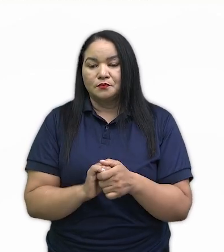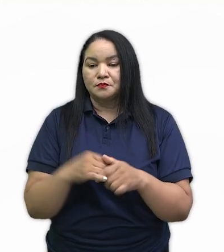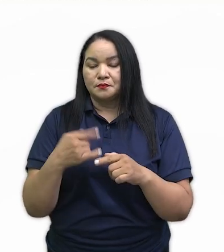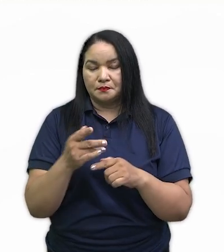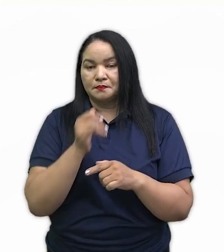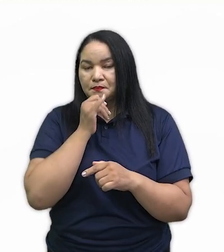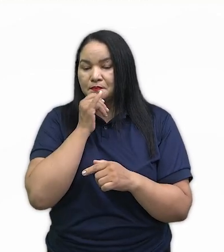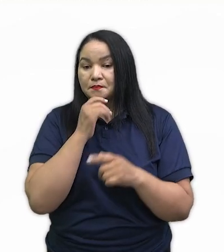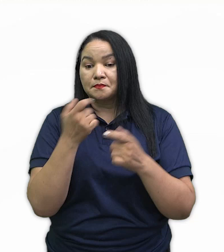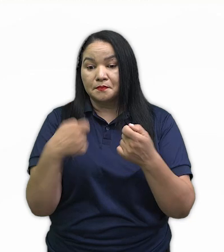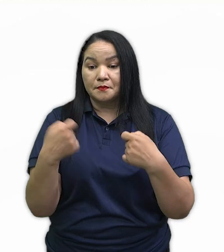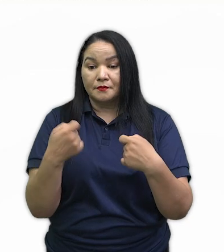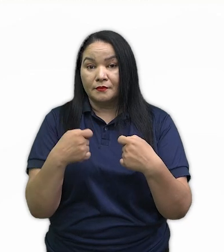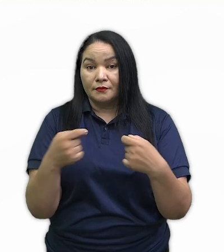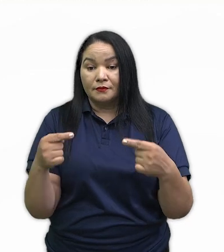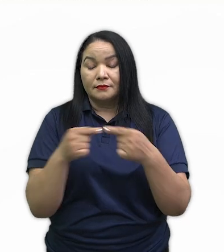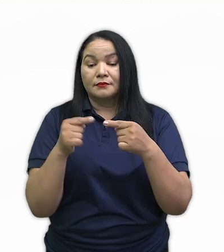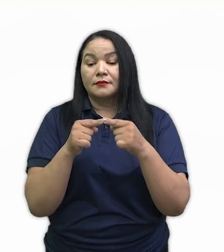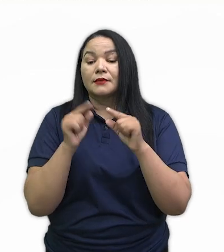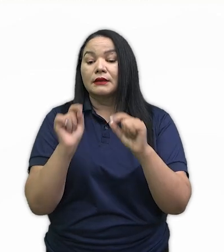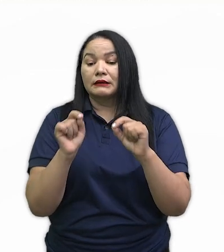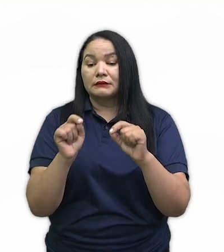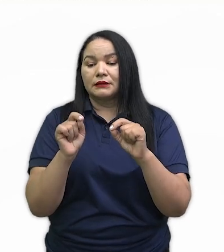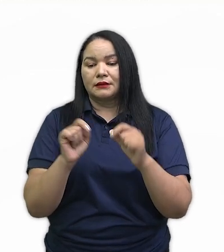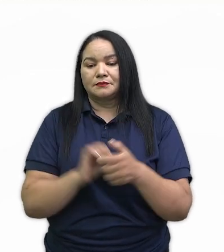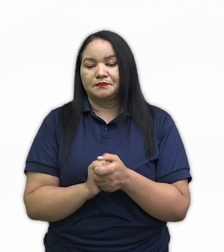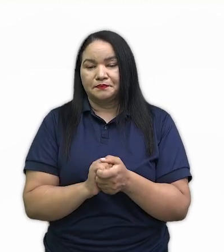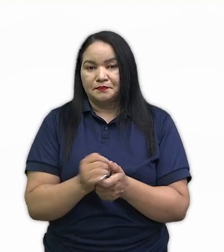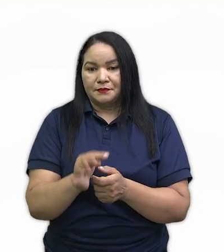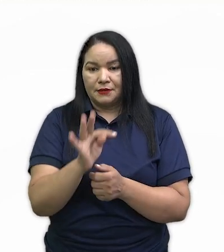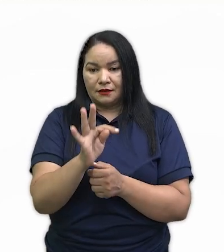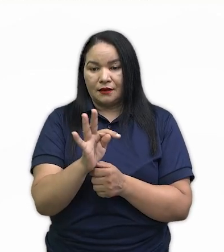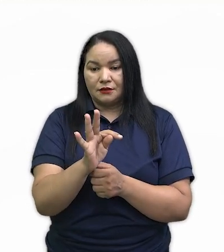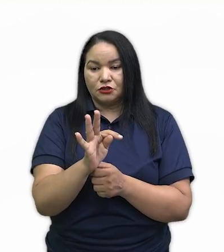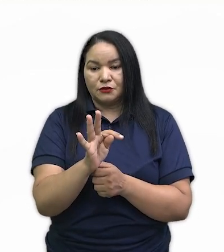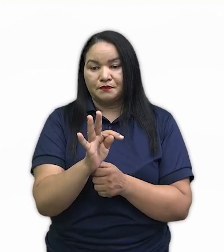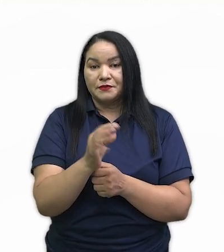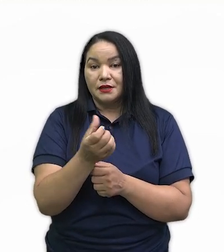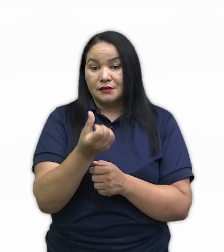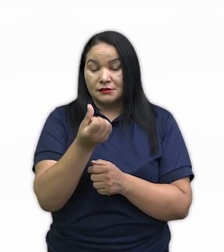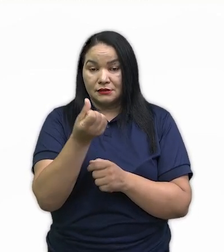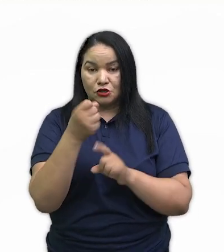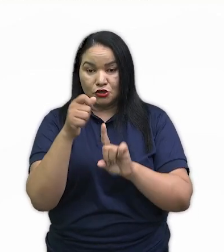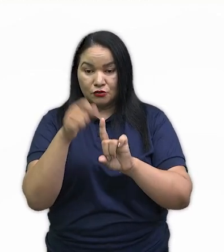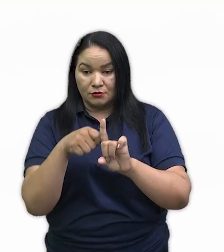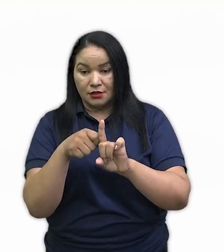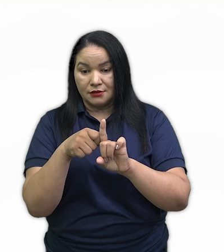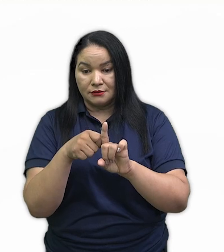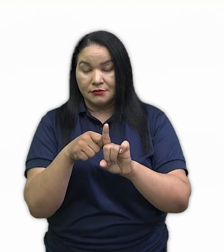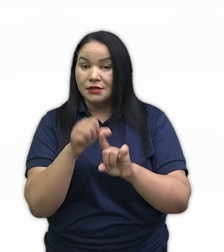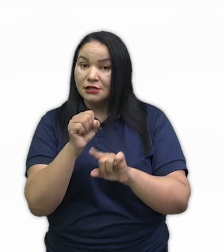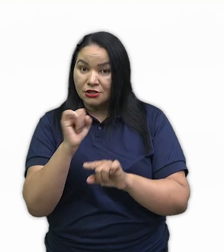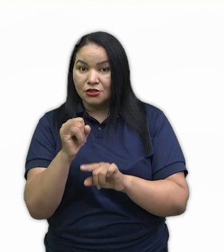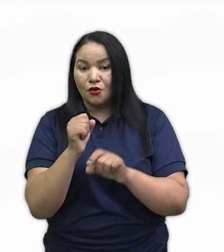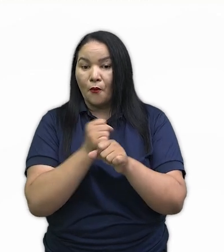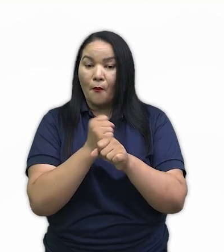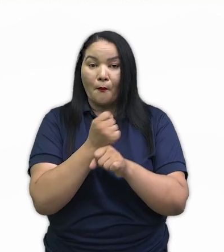Sendo assim, o que eu vou fazer? Eu vou pegar essa taxa, 6 meses, logicamente, se um ano tem